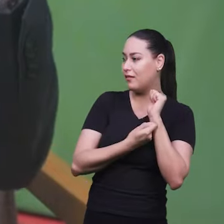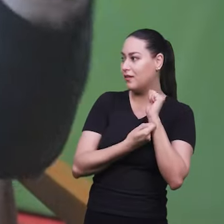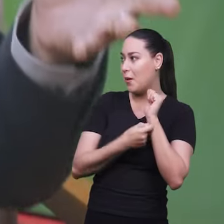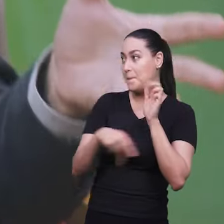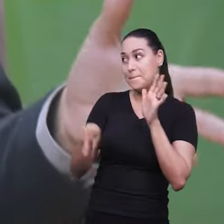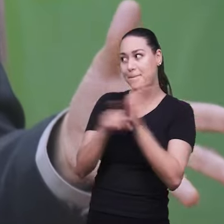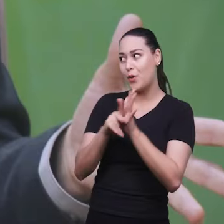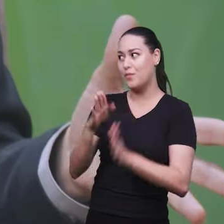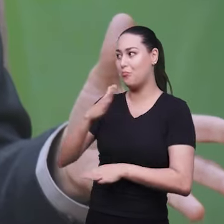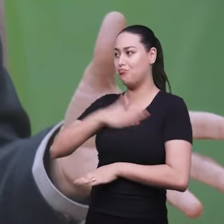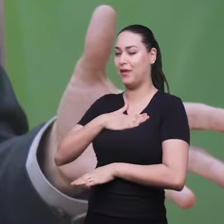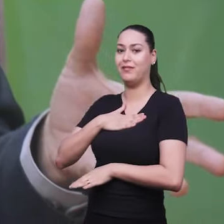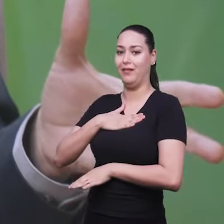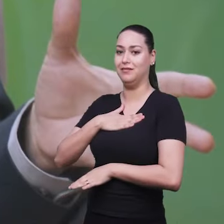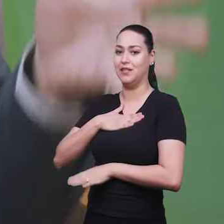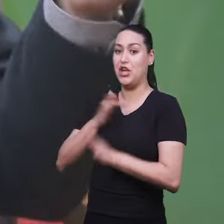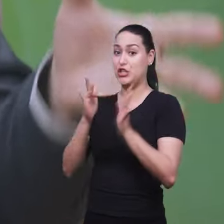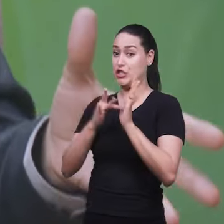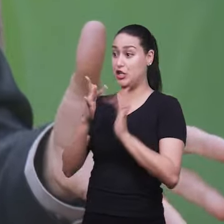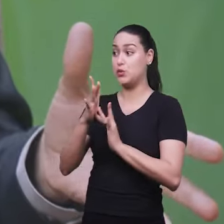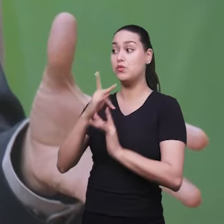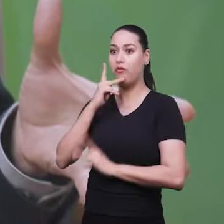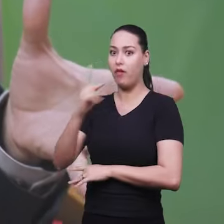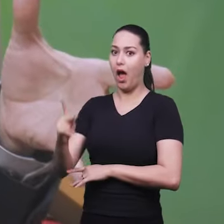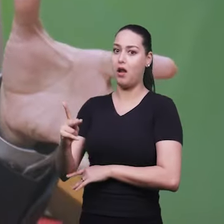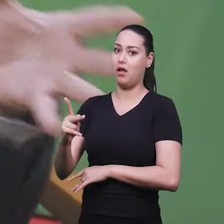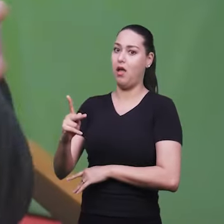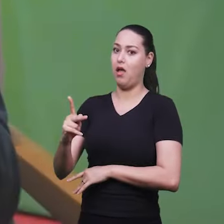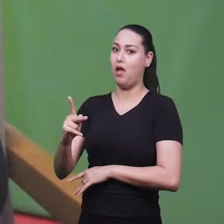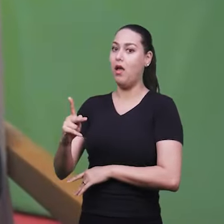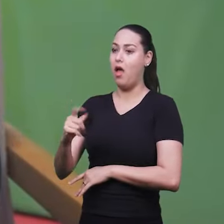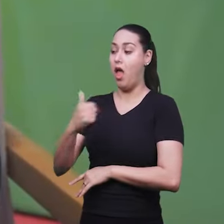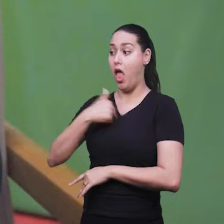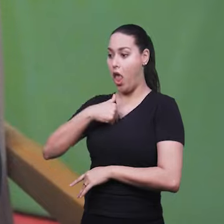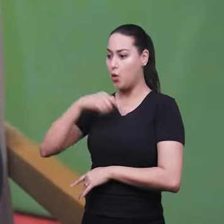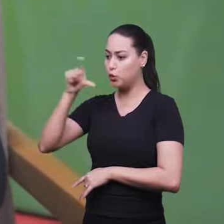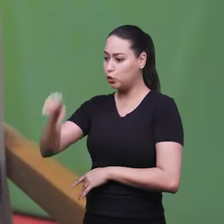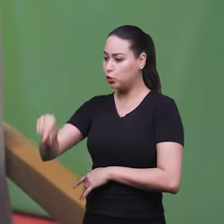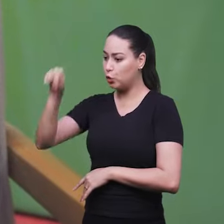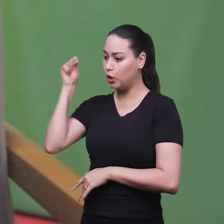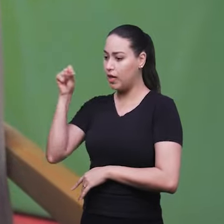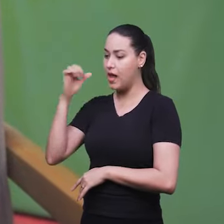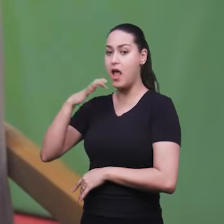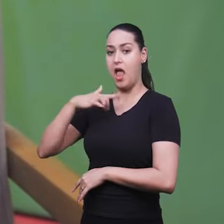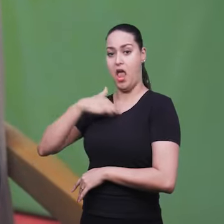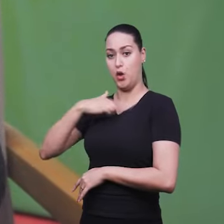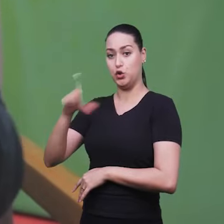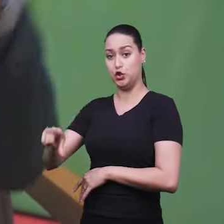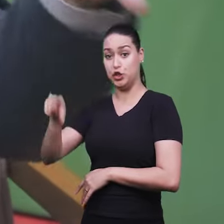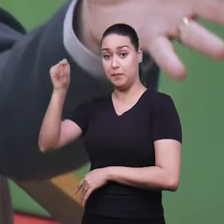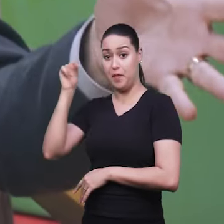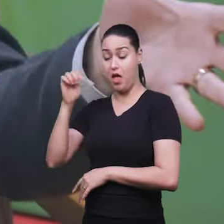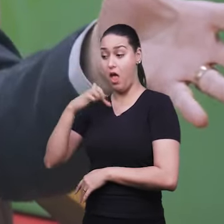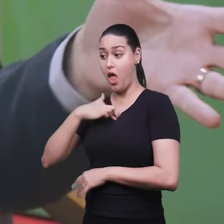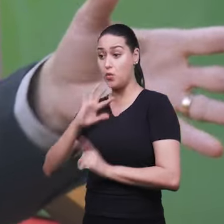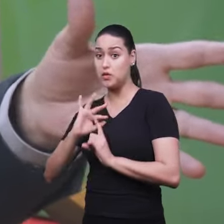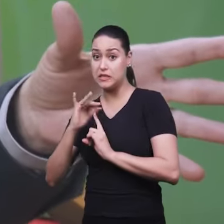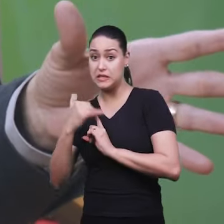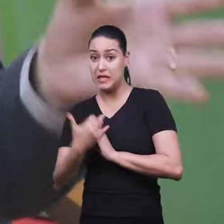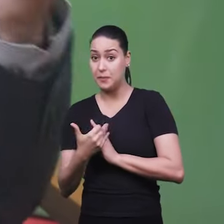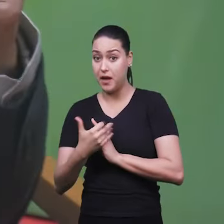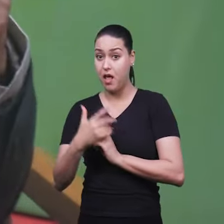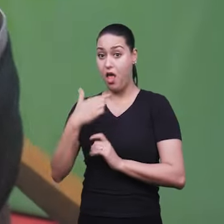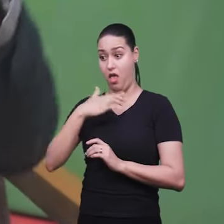você pertence só a mim. Você é do Senhor. Eu te escolhi, eu te comissionei, eu te